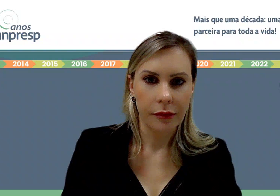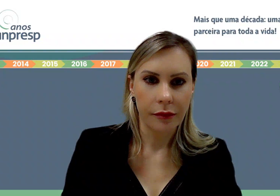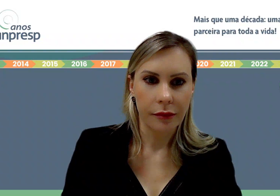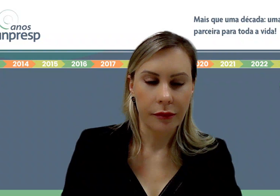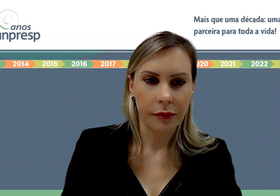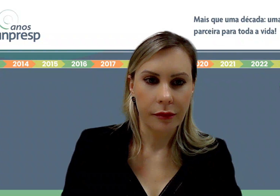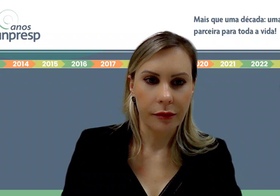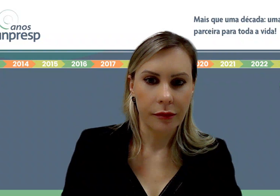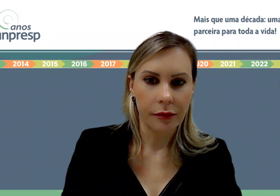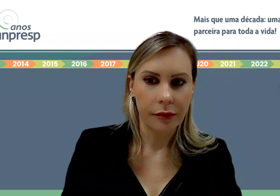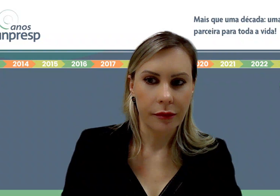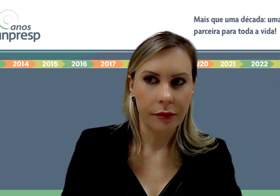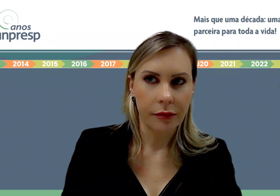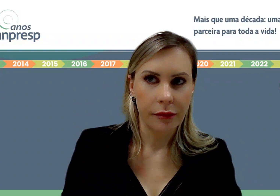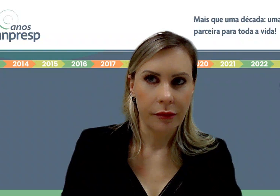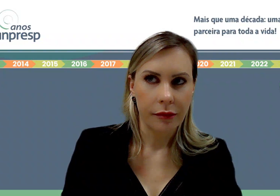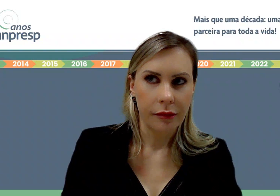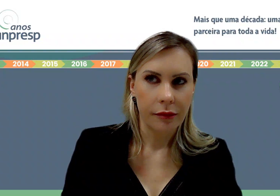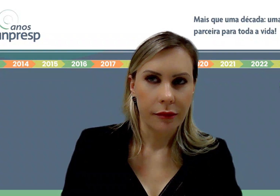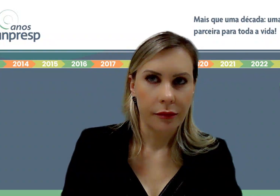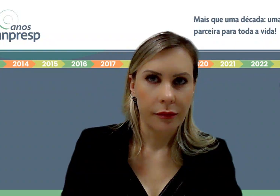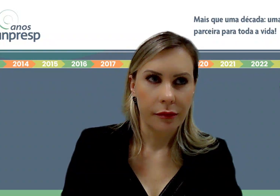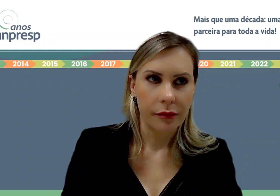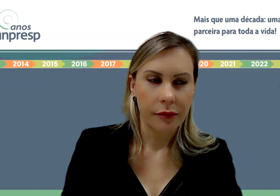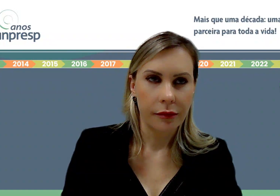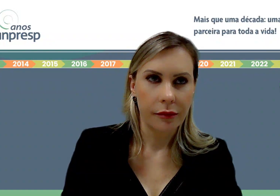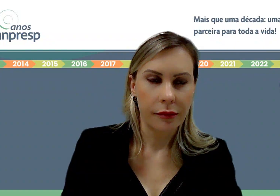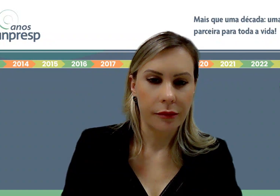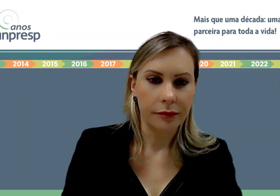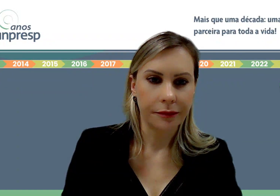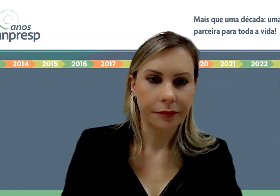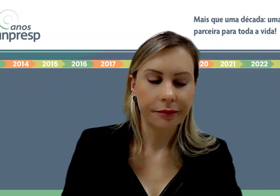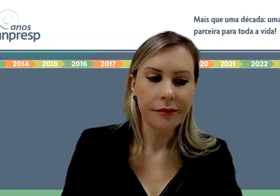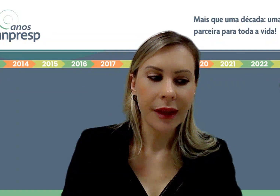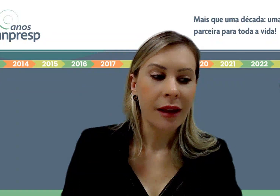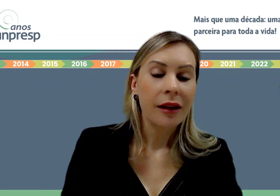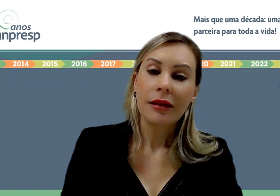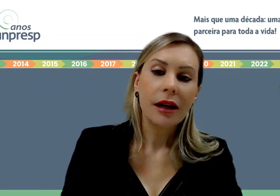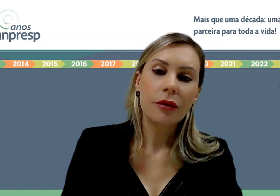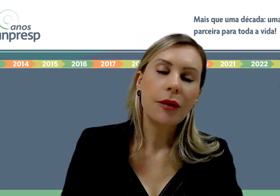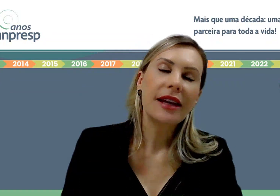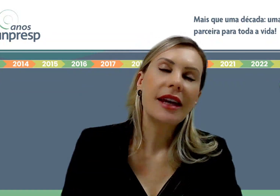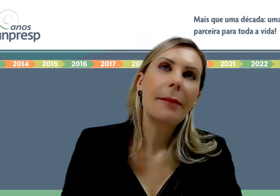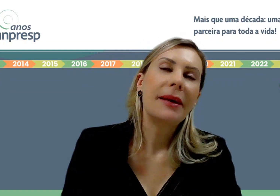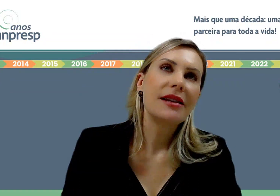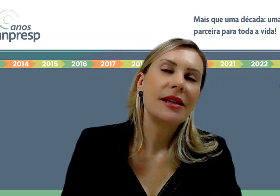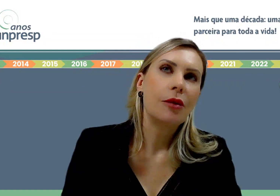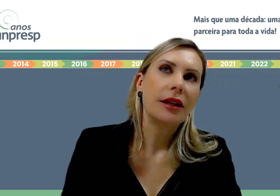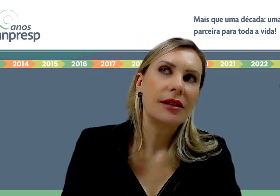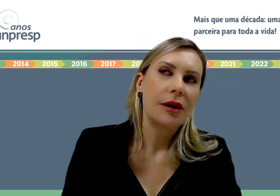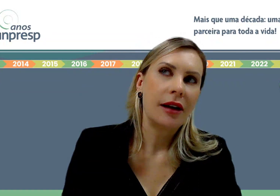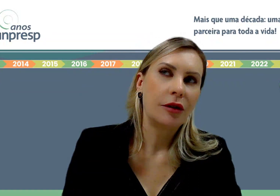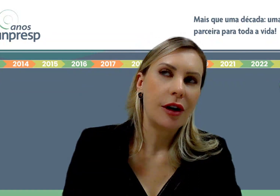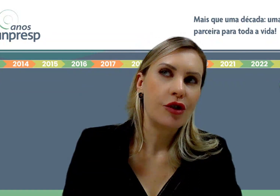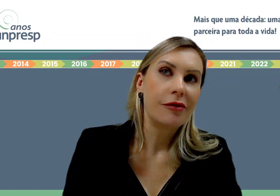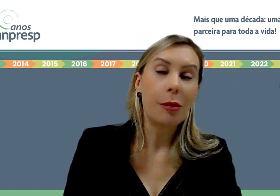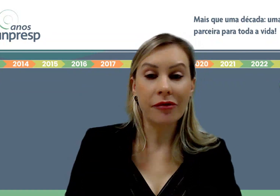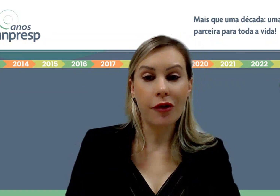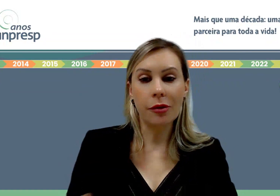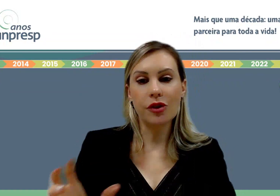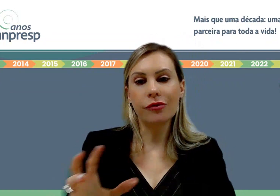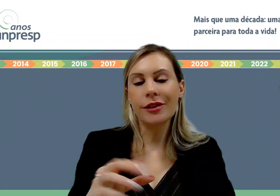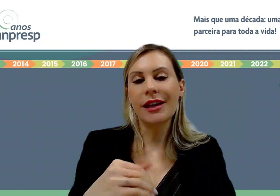algo parecido com a adesão retroativa que havia questionado ou estou errado? Não, não é que é parecido com a adesão à